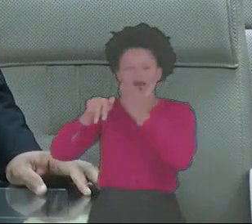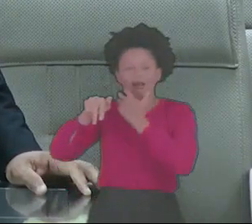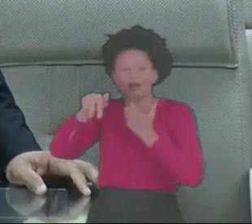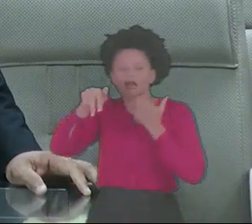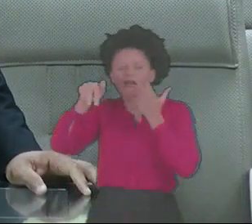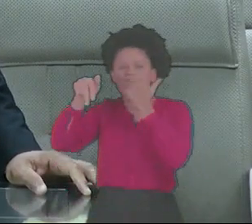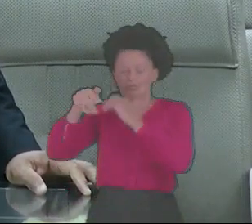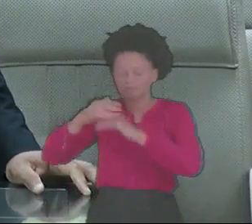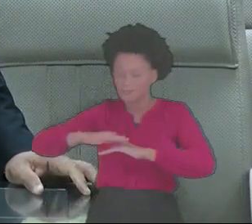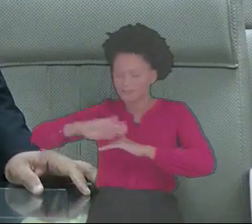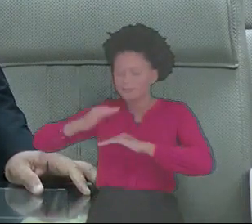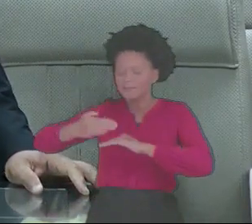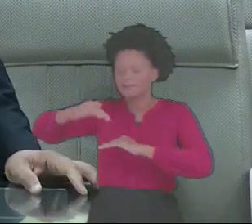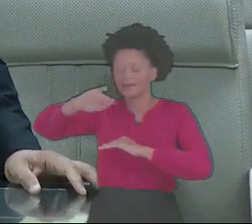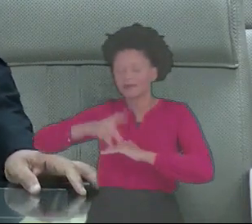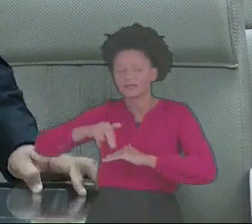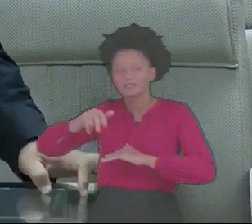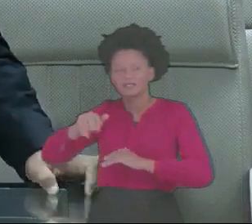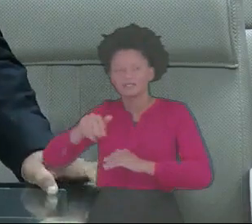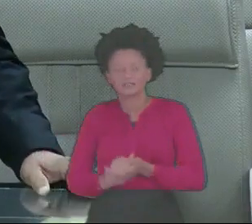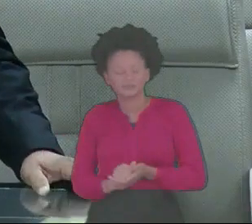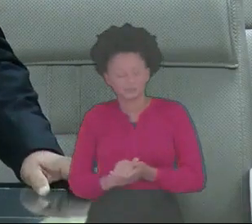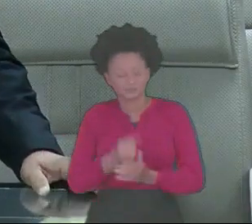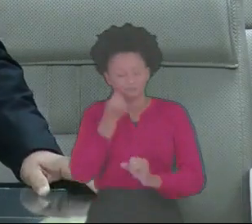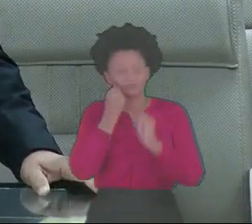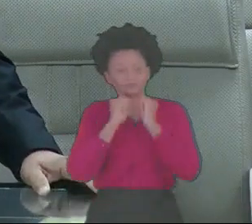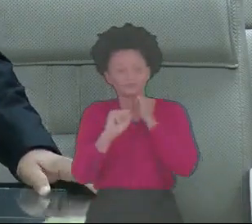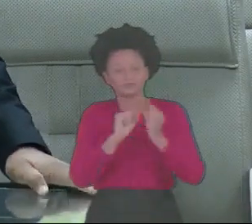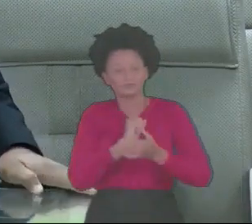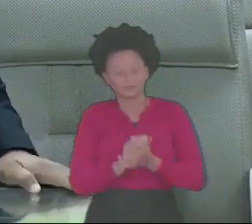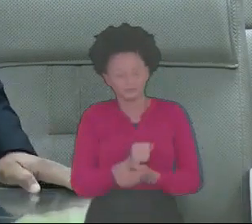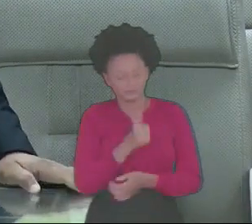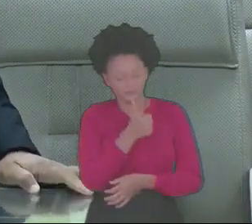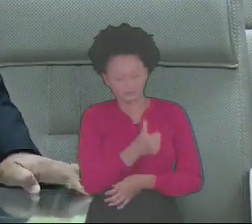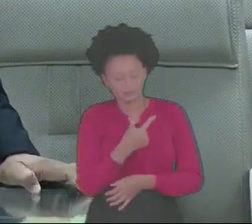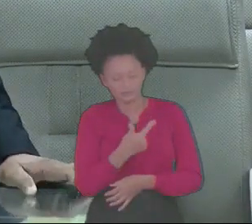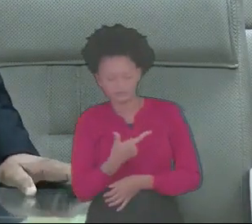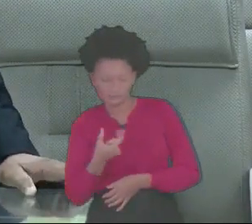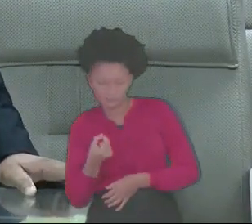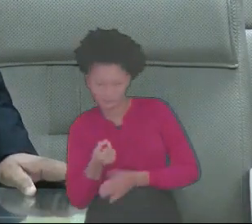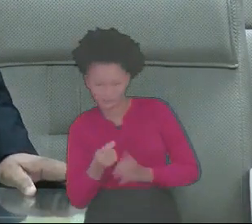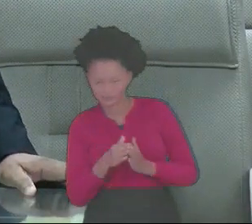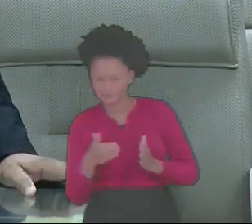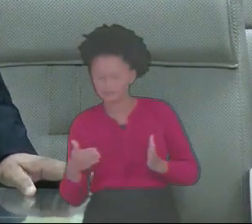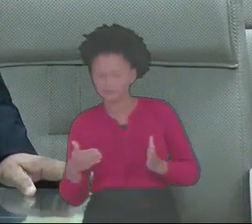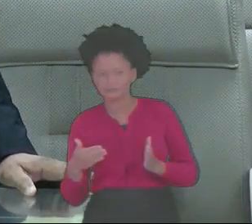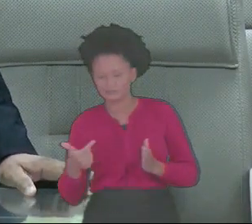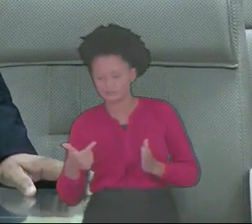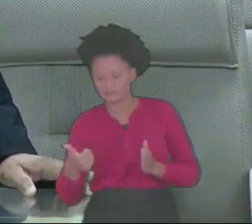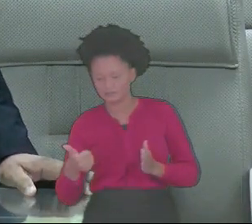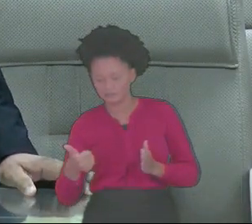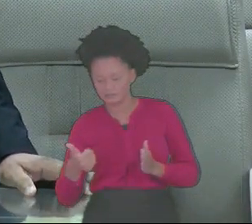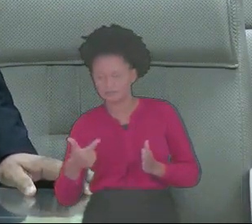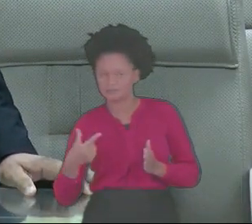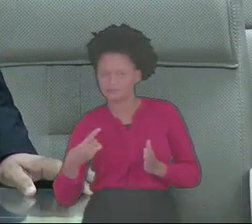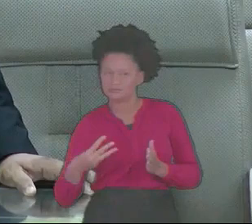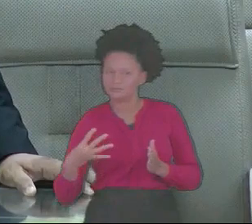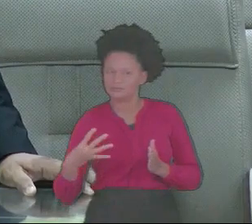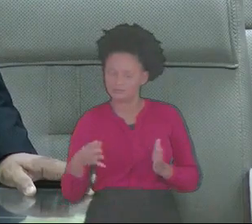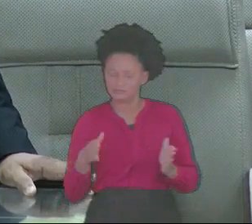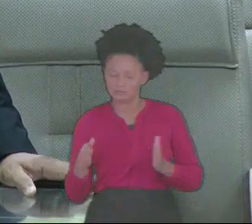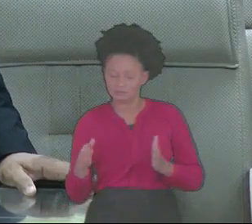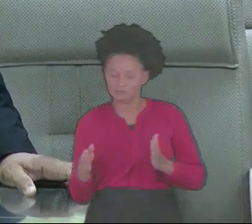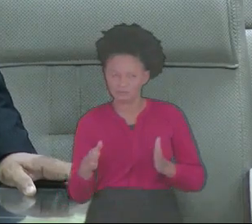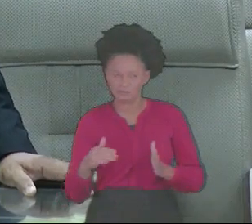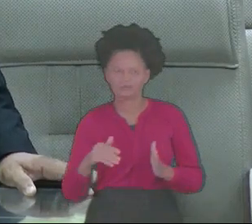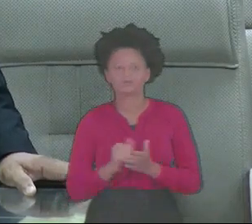e o Salmo 120 ao Salmo 134 São 15 Salmos em algumas